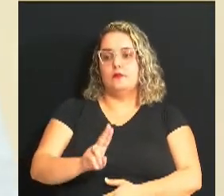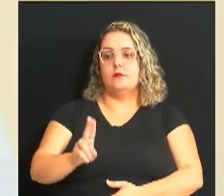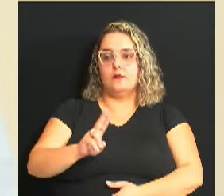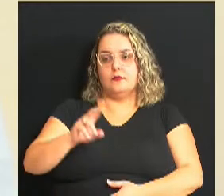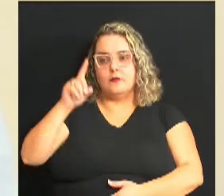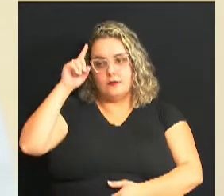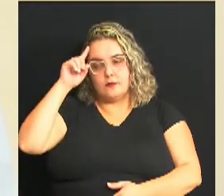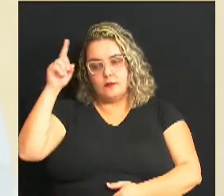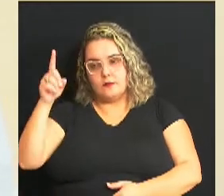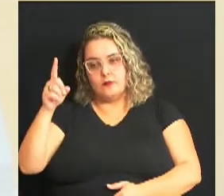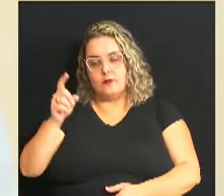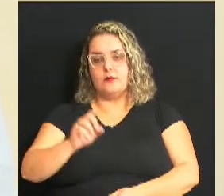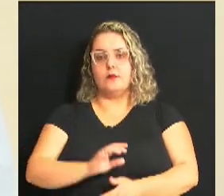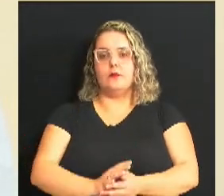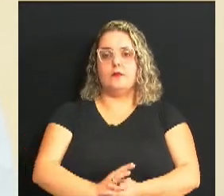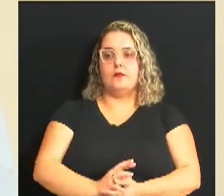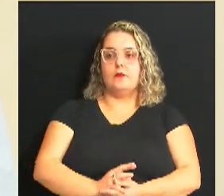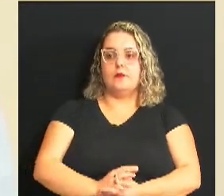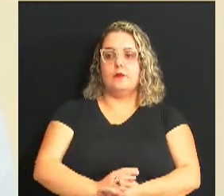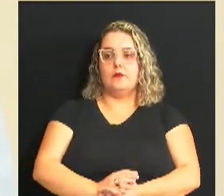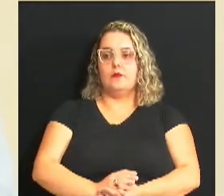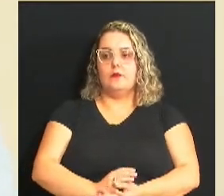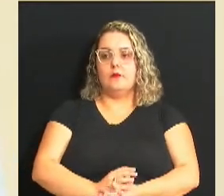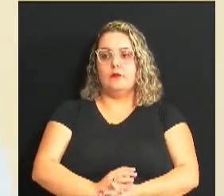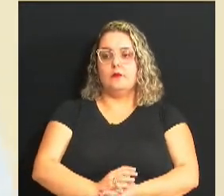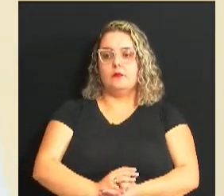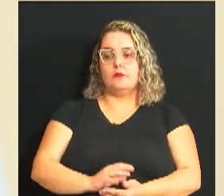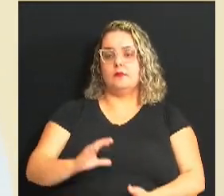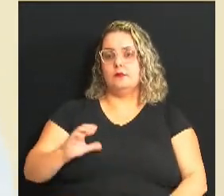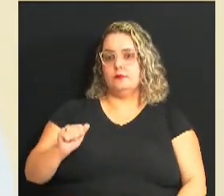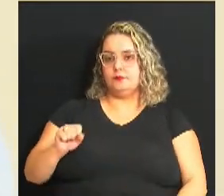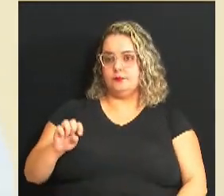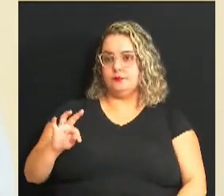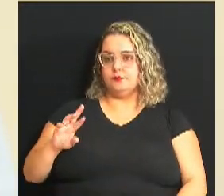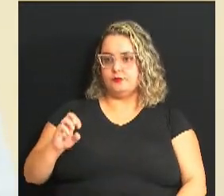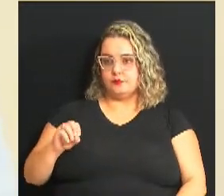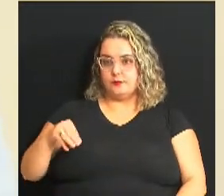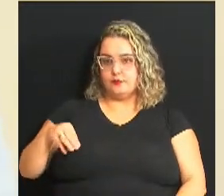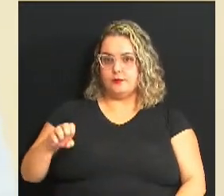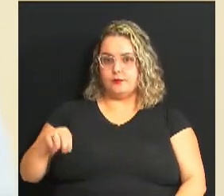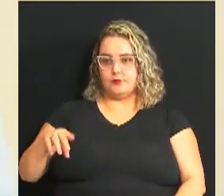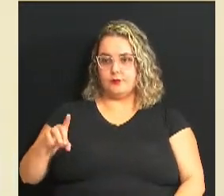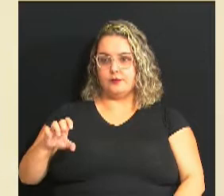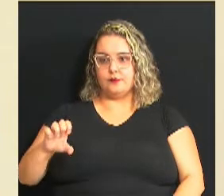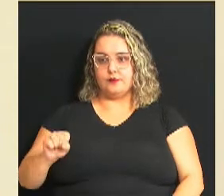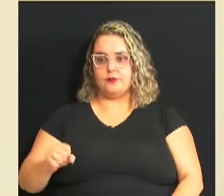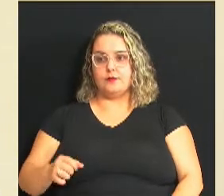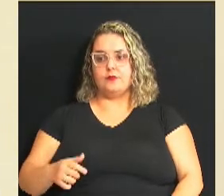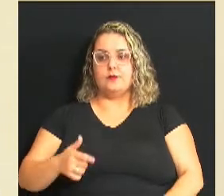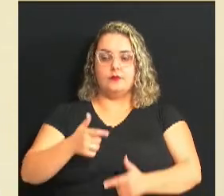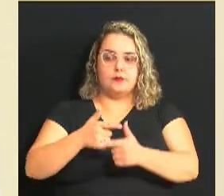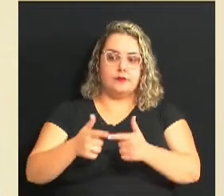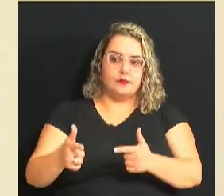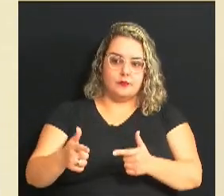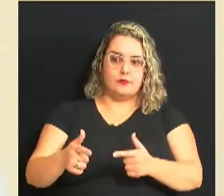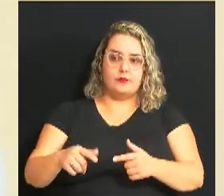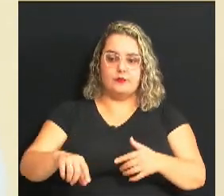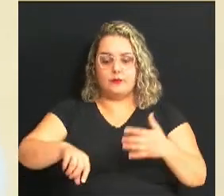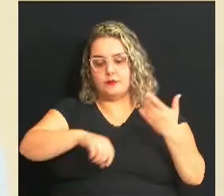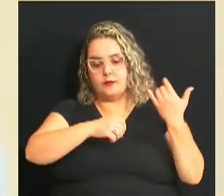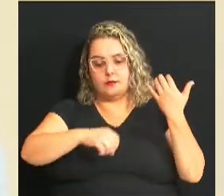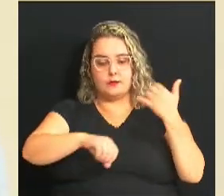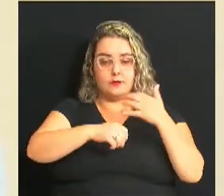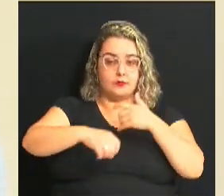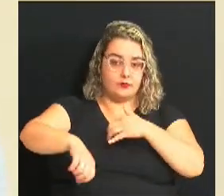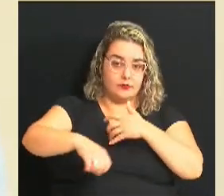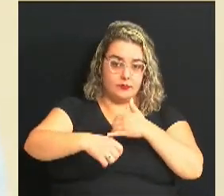a gente, no Teatro Castro Mendes, divide ali as nossas datas entre a orquestra, que é